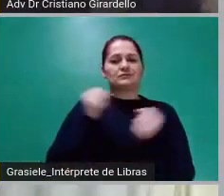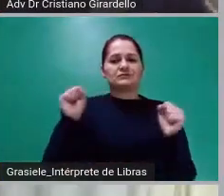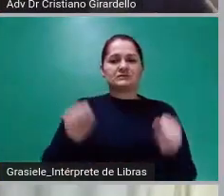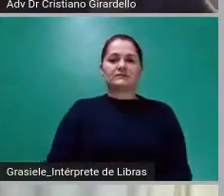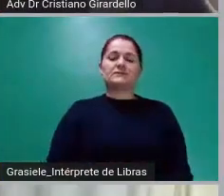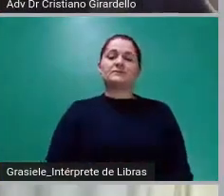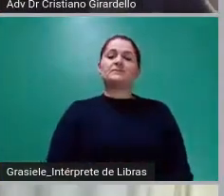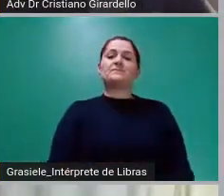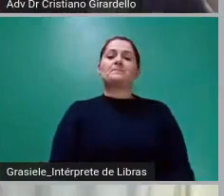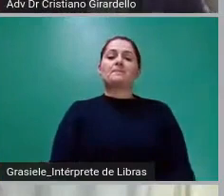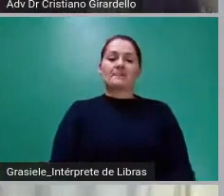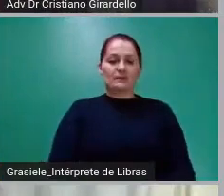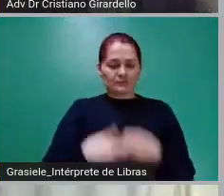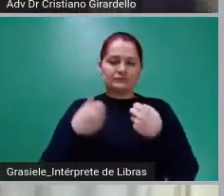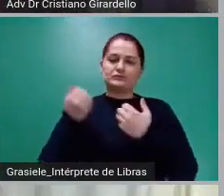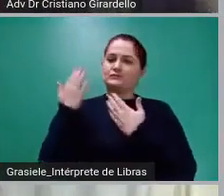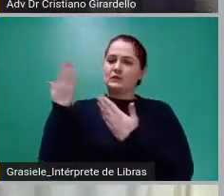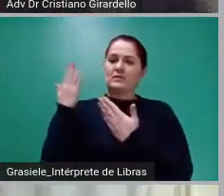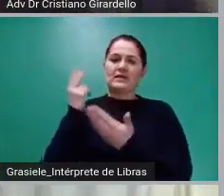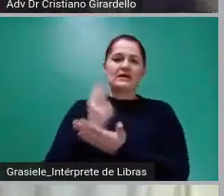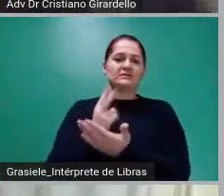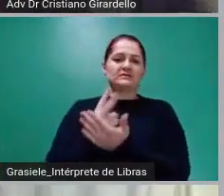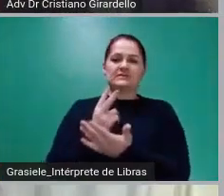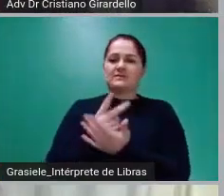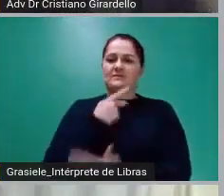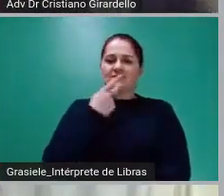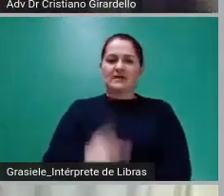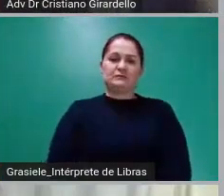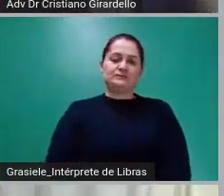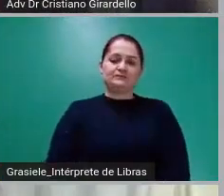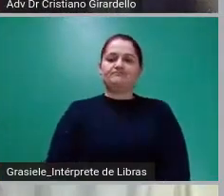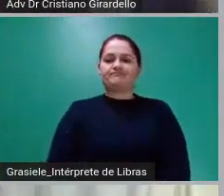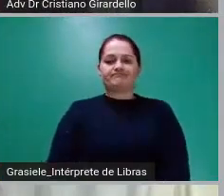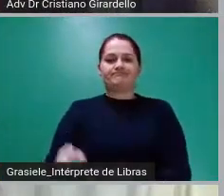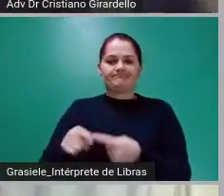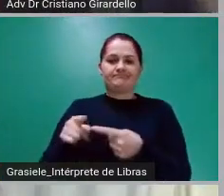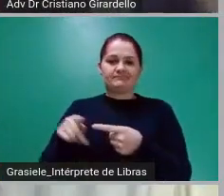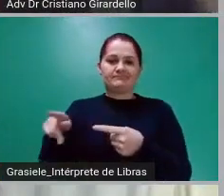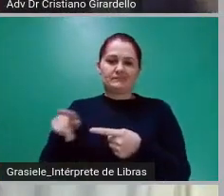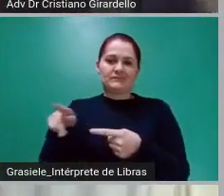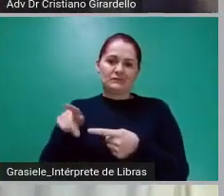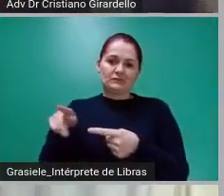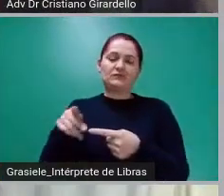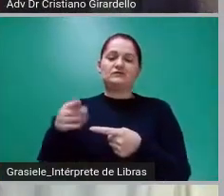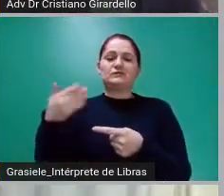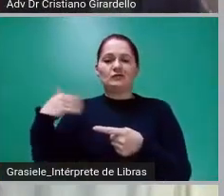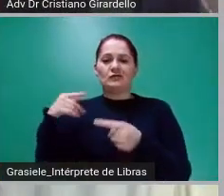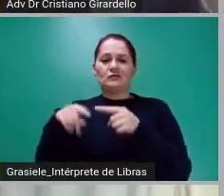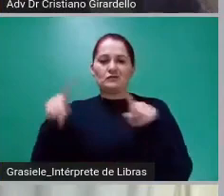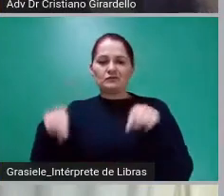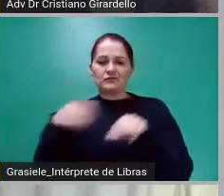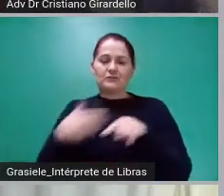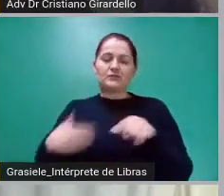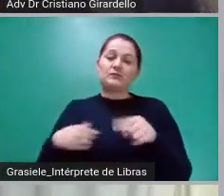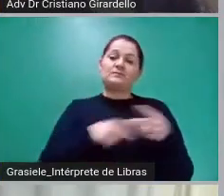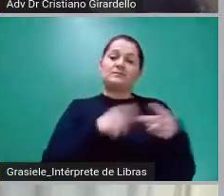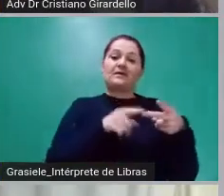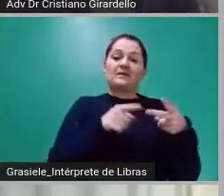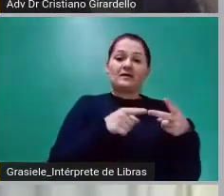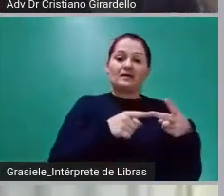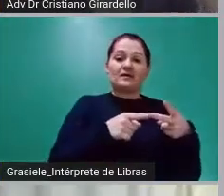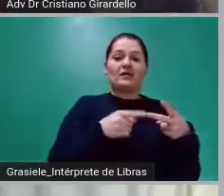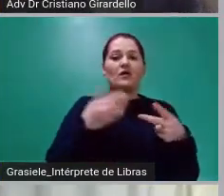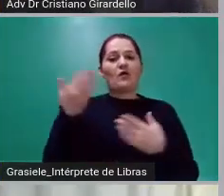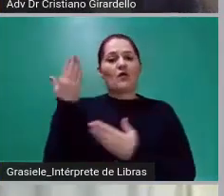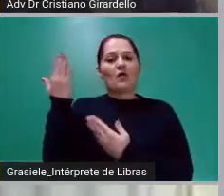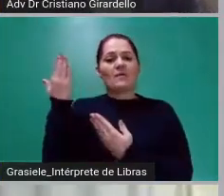Primeiro, a Maria Lúcia Fatorelli, pelos 20 anos que nós temos desse movimento. Nesse momento, meus